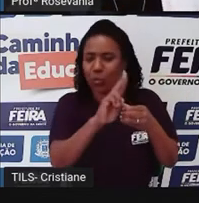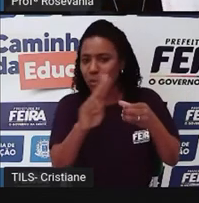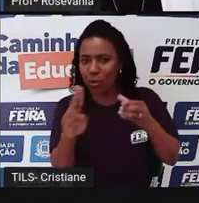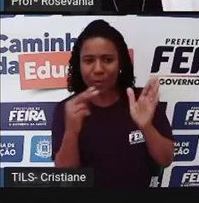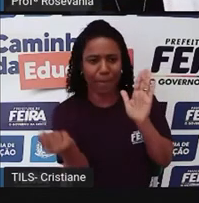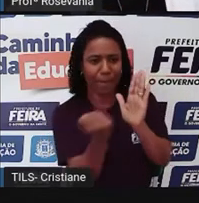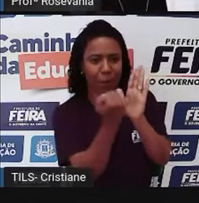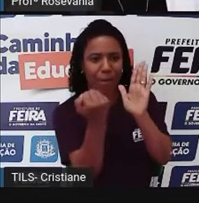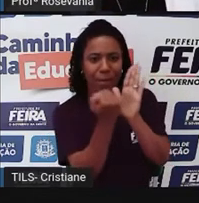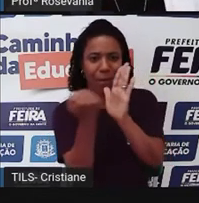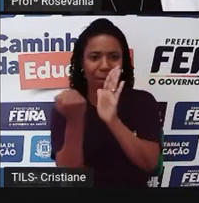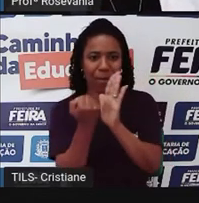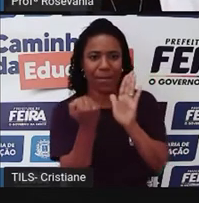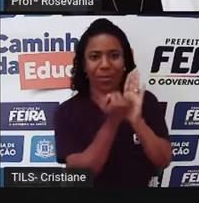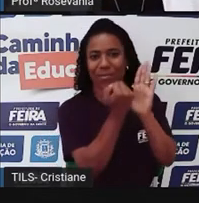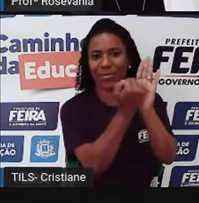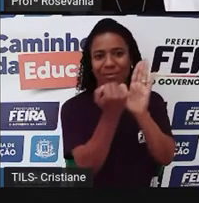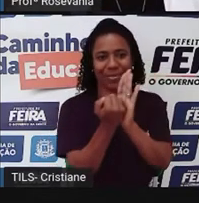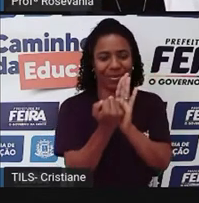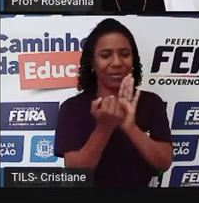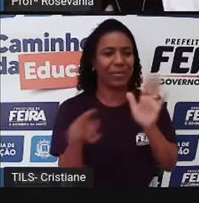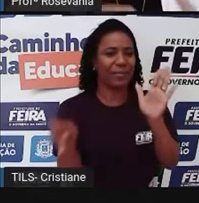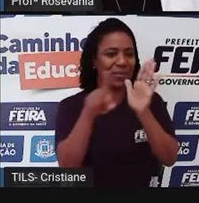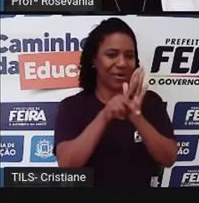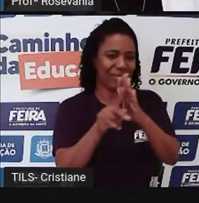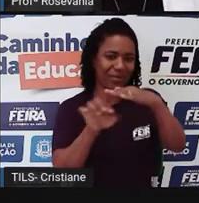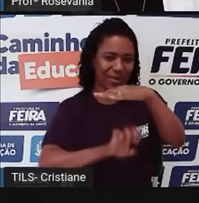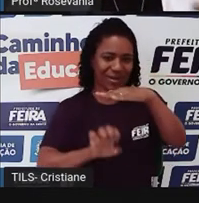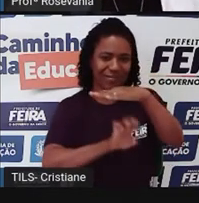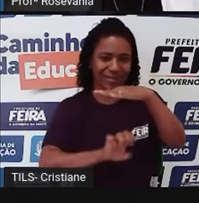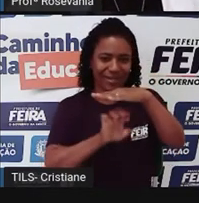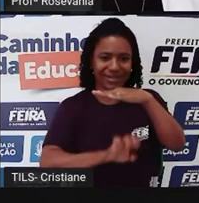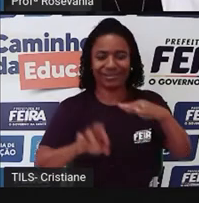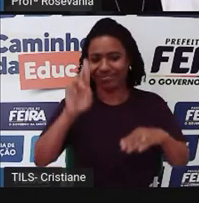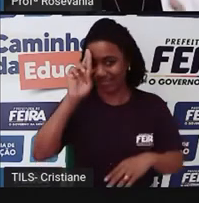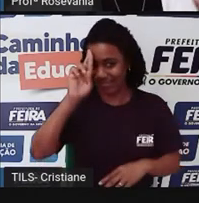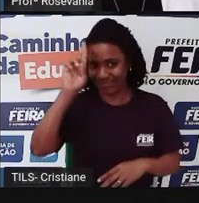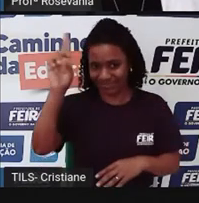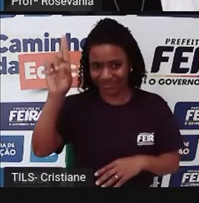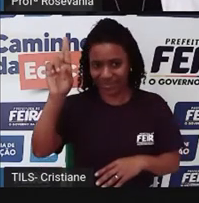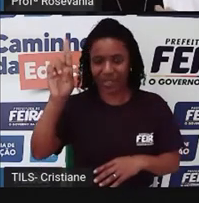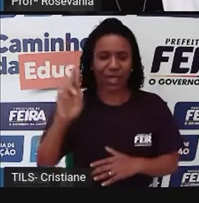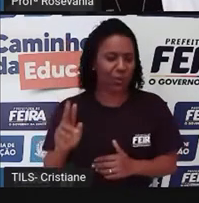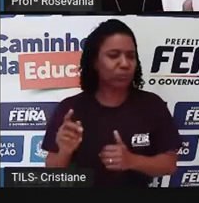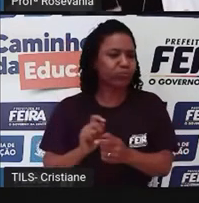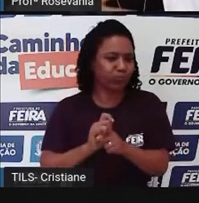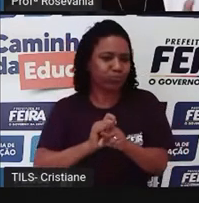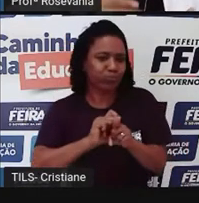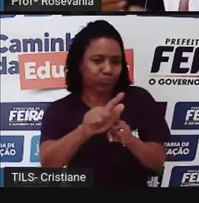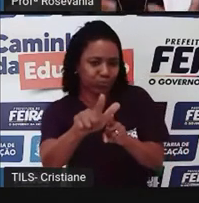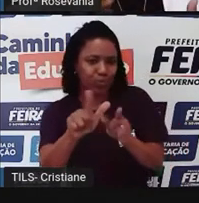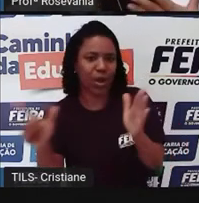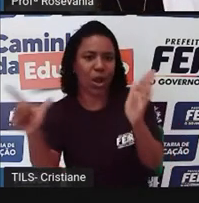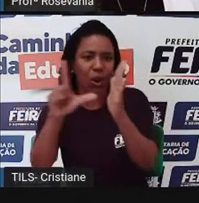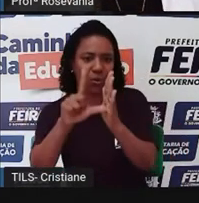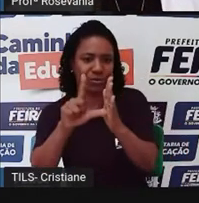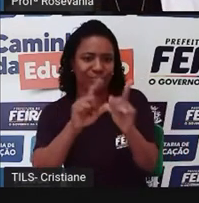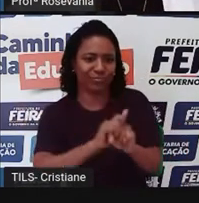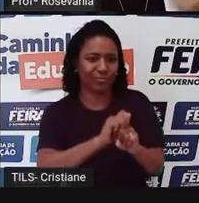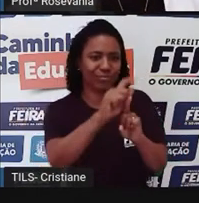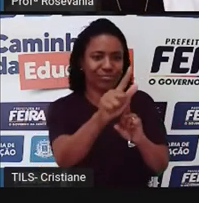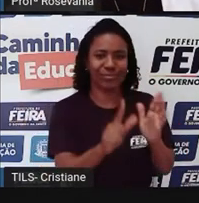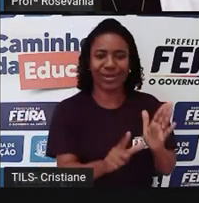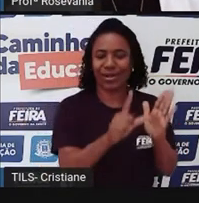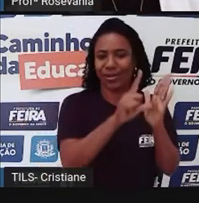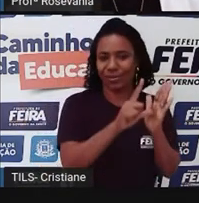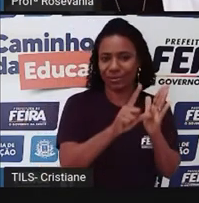igualzinho à loja original. Mas é o meu espaço ali. Eu, né, bora dizer assim, comprei o direito momentaneamente